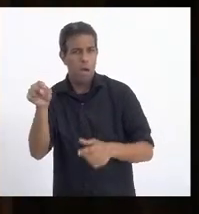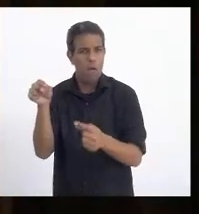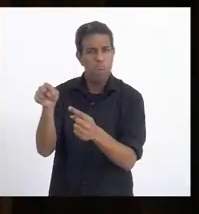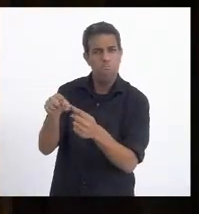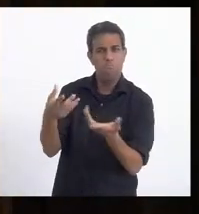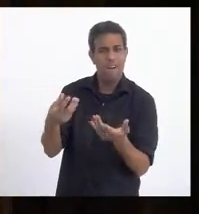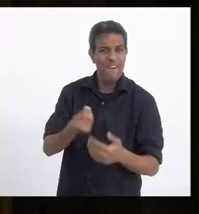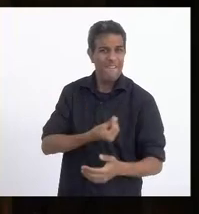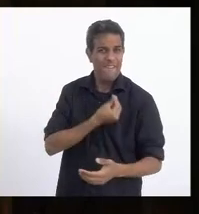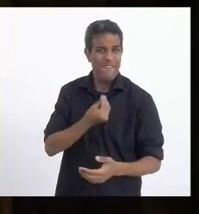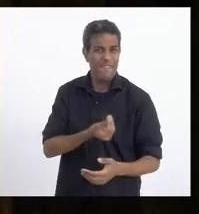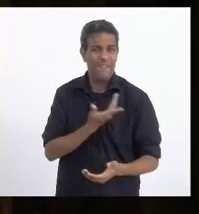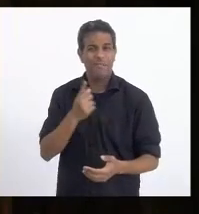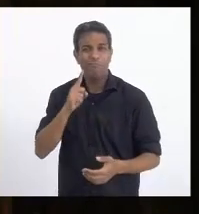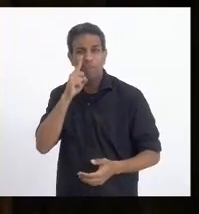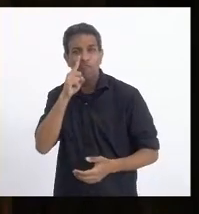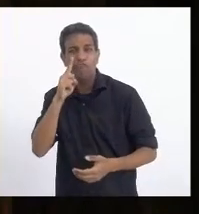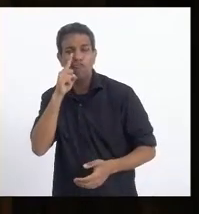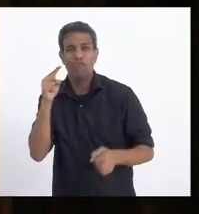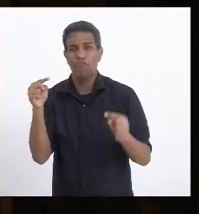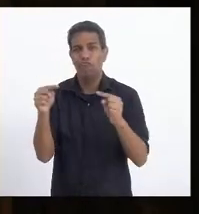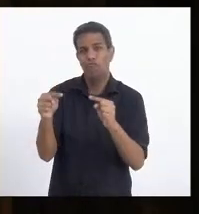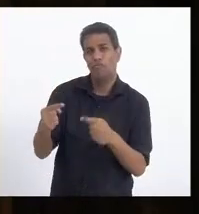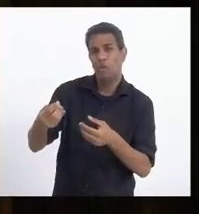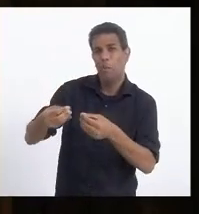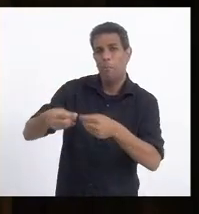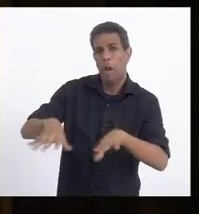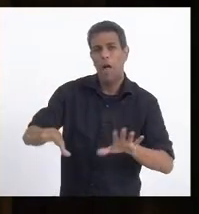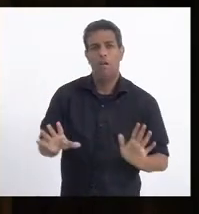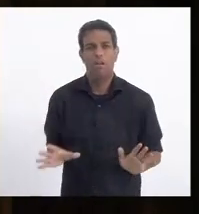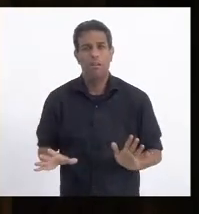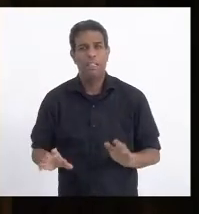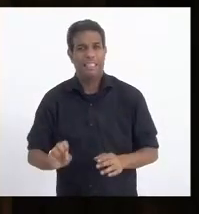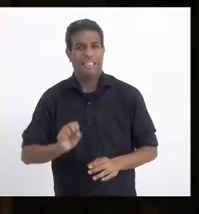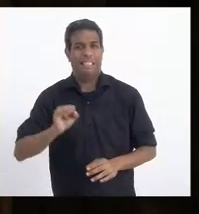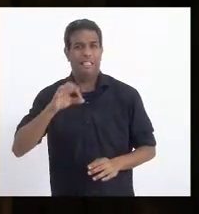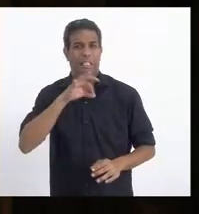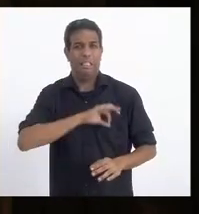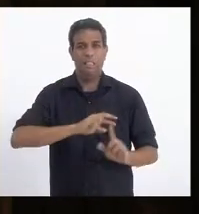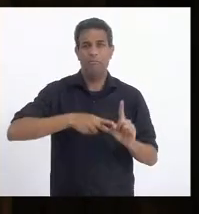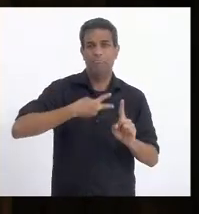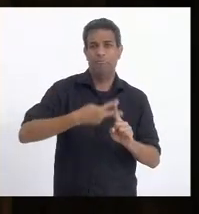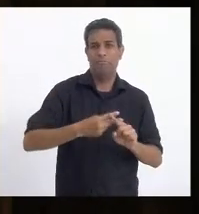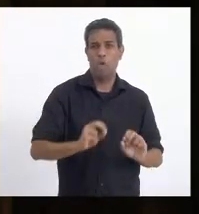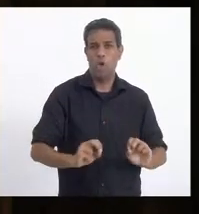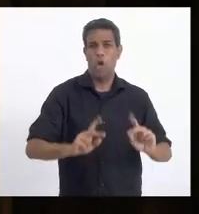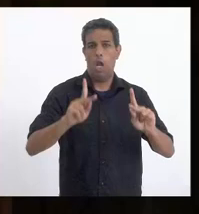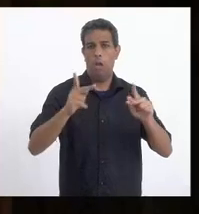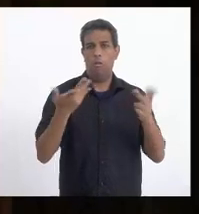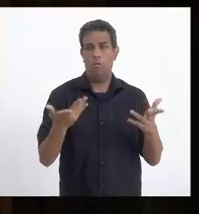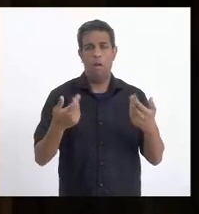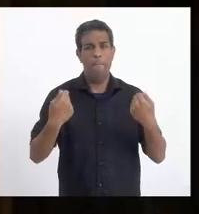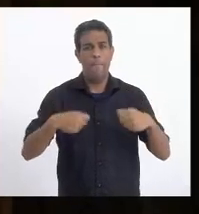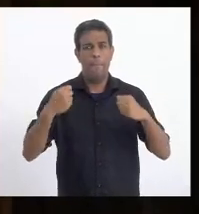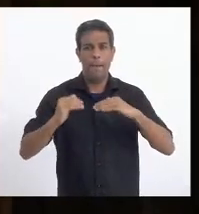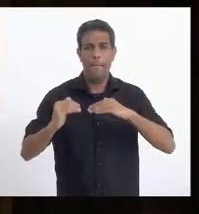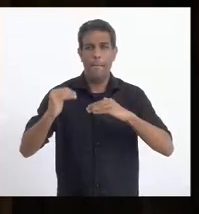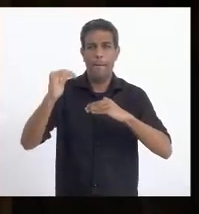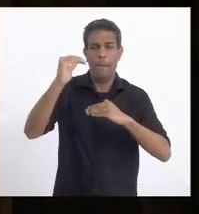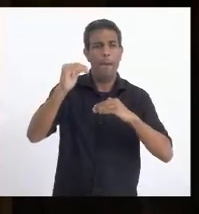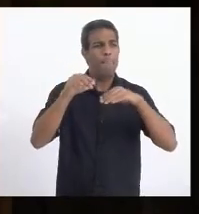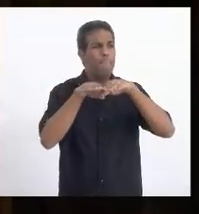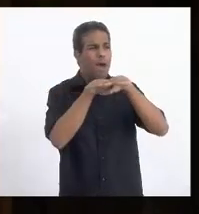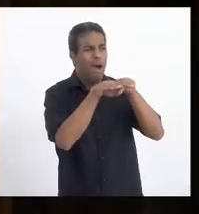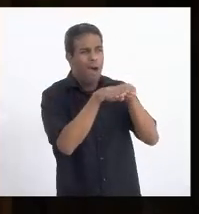a vida em risco se existe uma gratificação para isso tem que ser